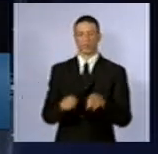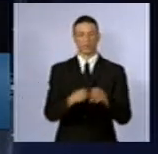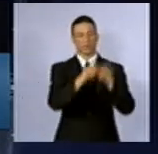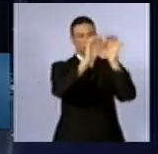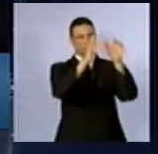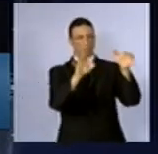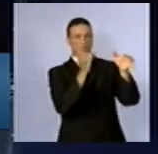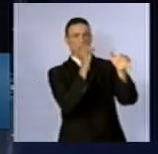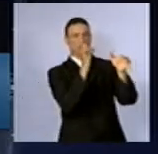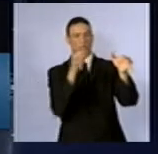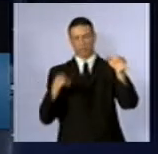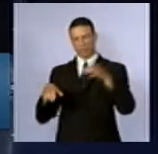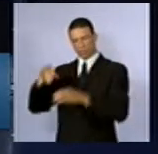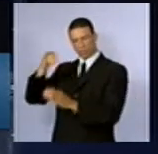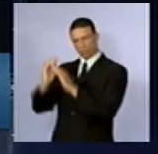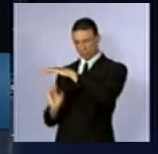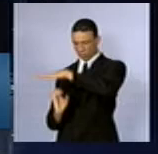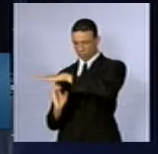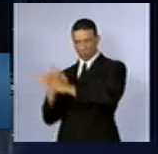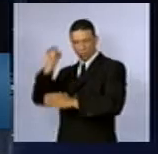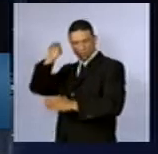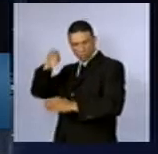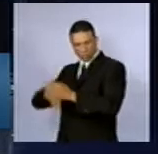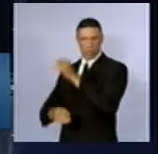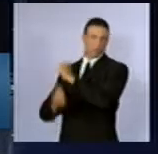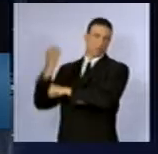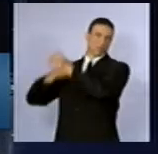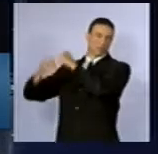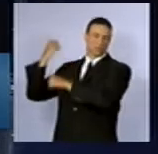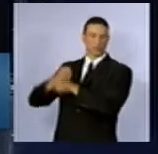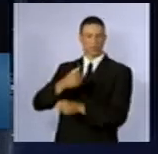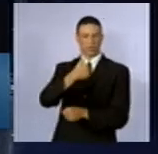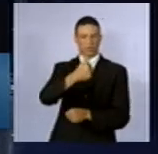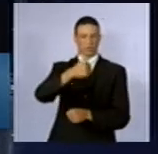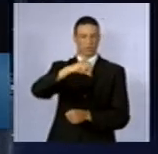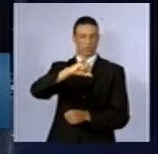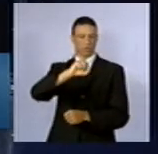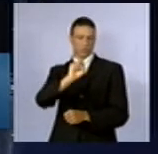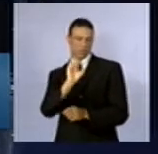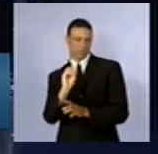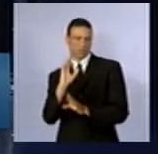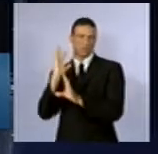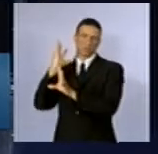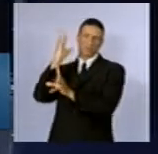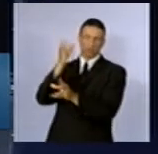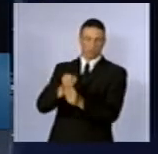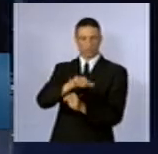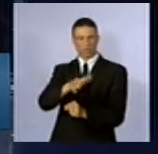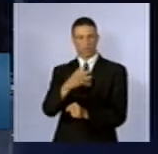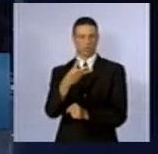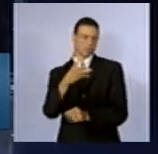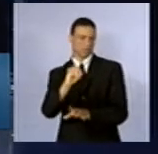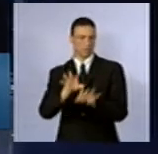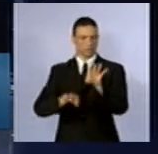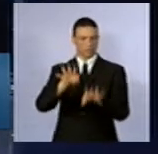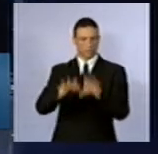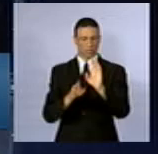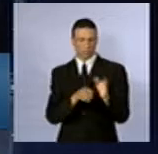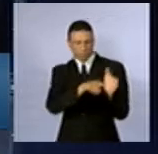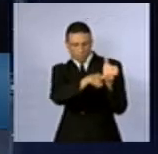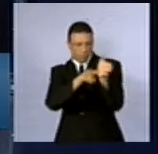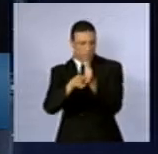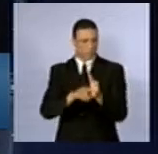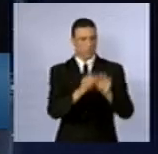da Eletrobras. Nos anos 80, já há 30 anos, basicamente, nós começamos as grandes campanhas de medição,